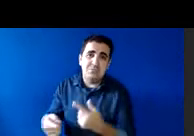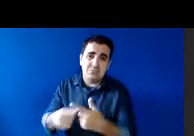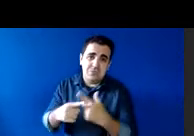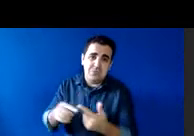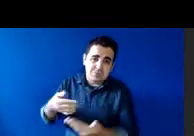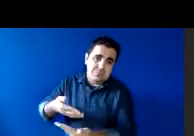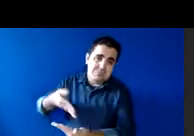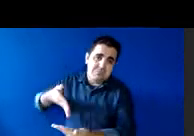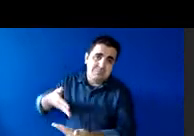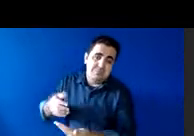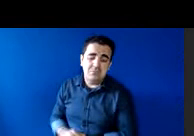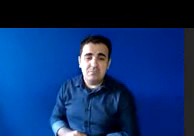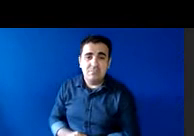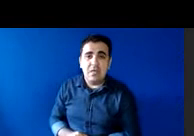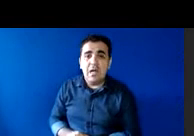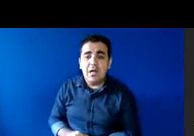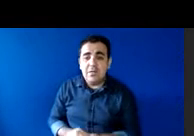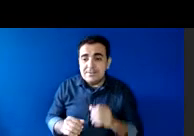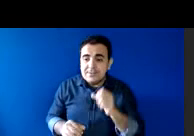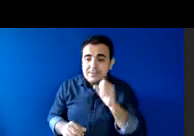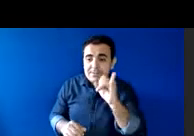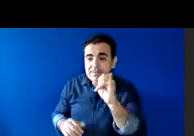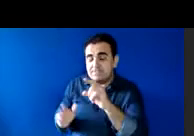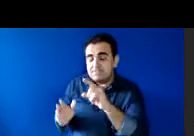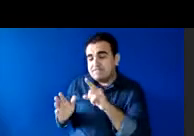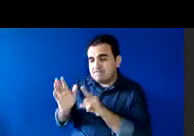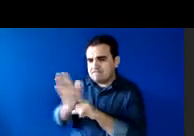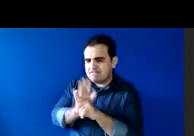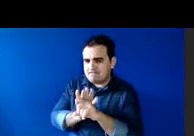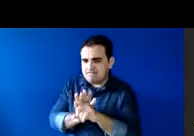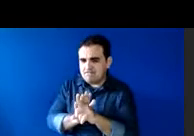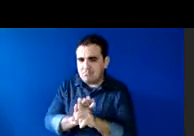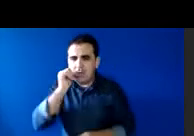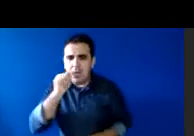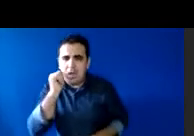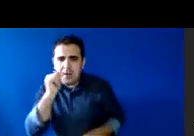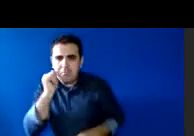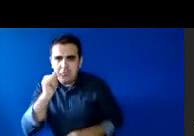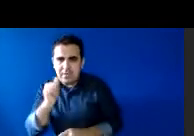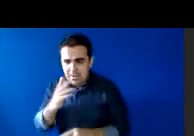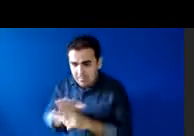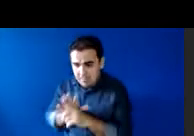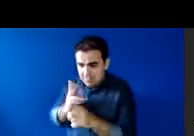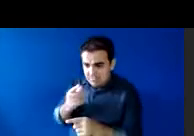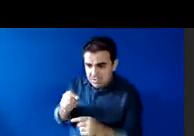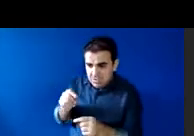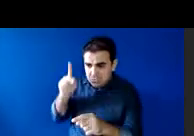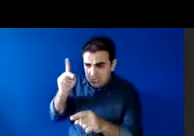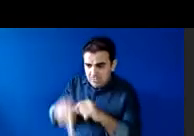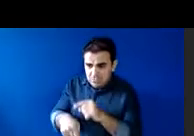E o que perguntamos sobre se a mulher tentou interromper a gravidez,